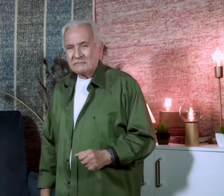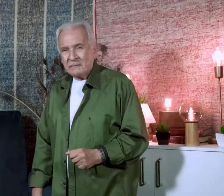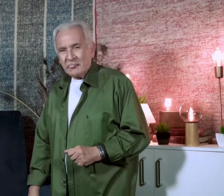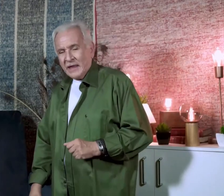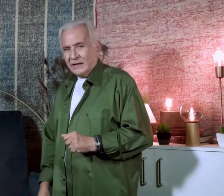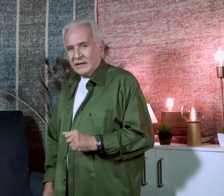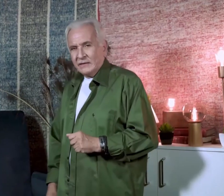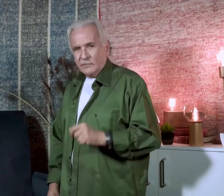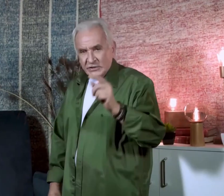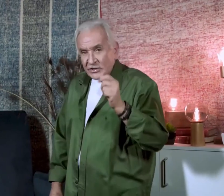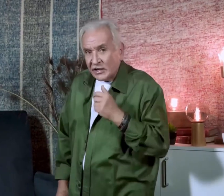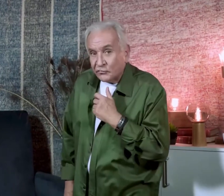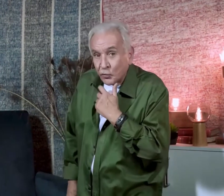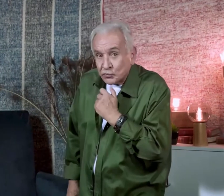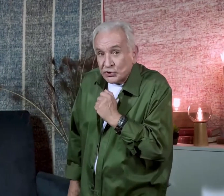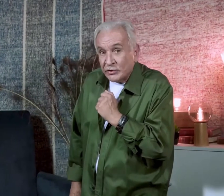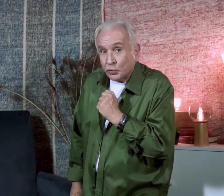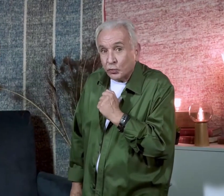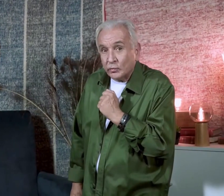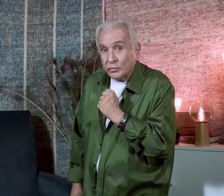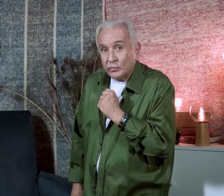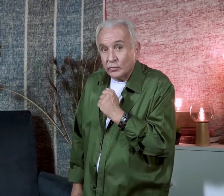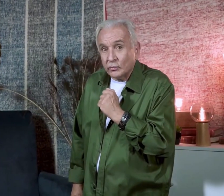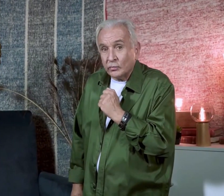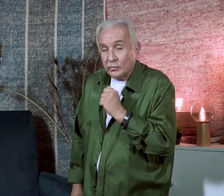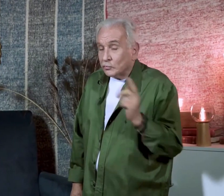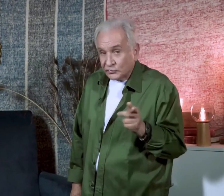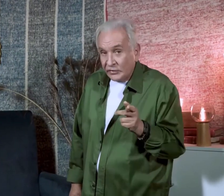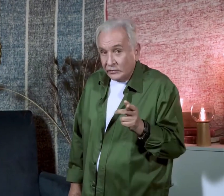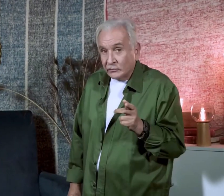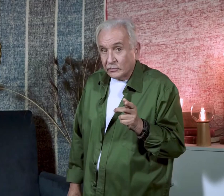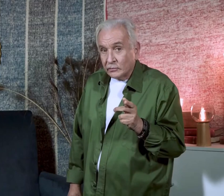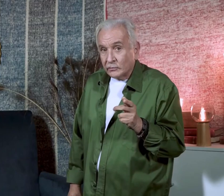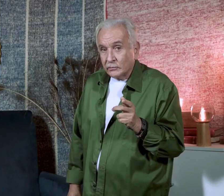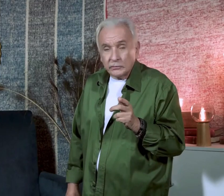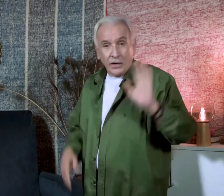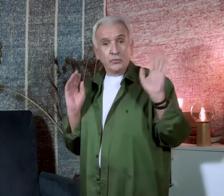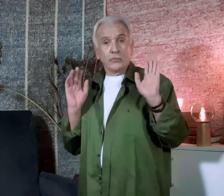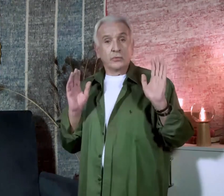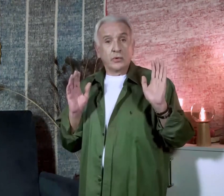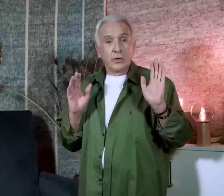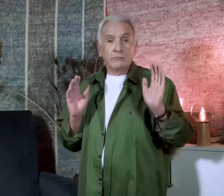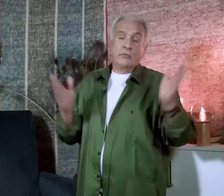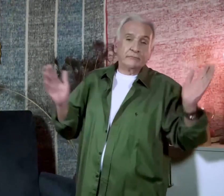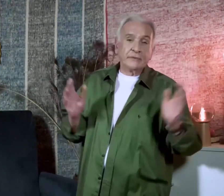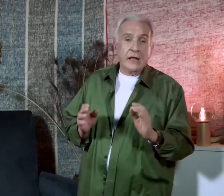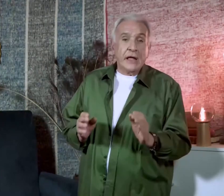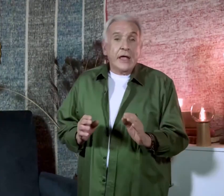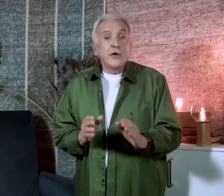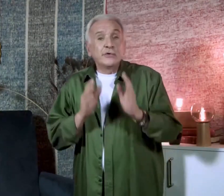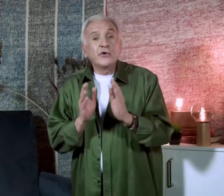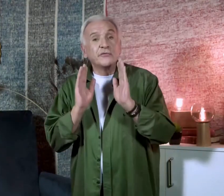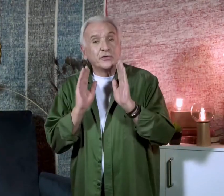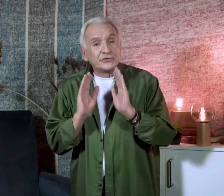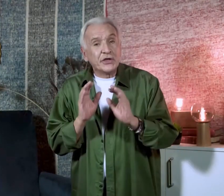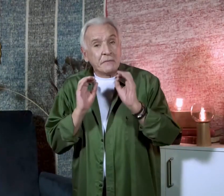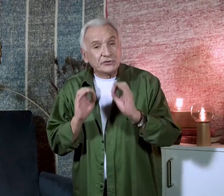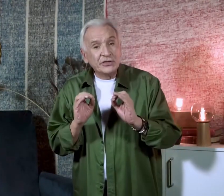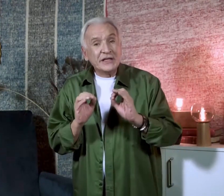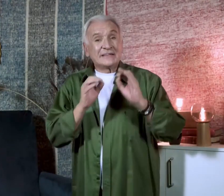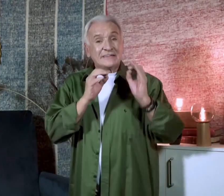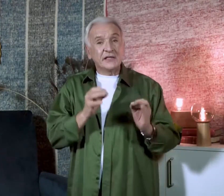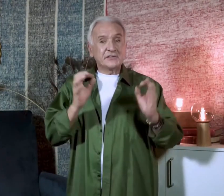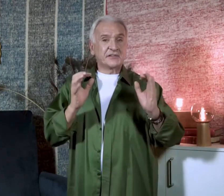coisa. Você já levou um tiro? Sim? Não? Bom, eu quero que